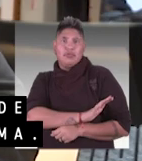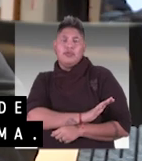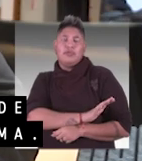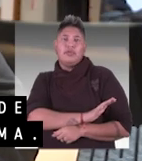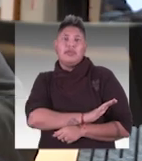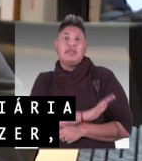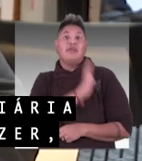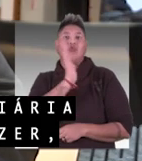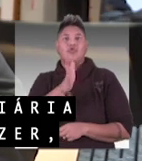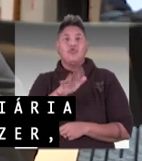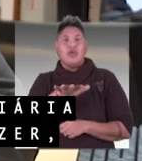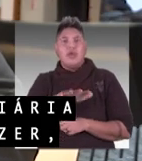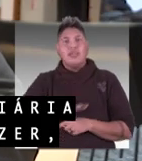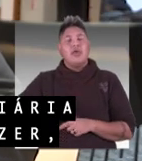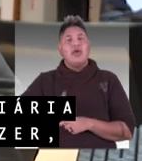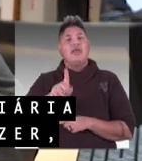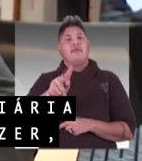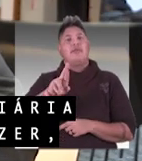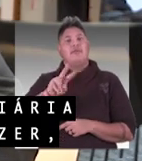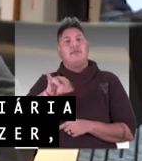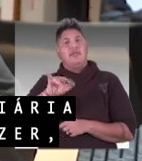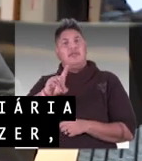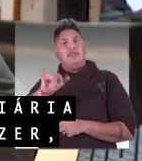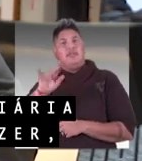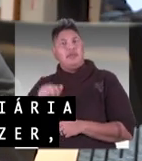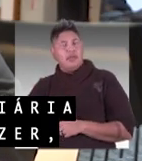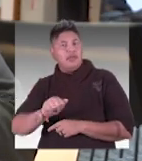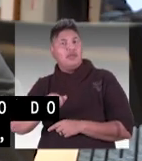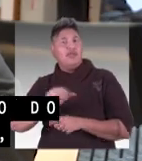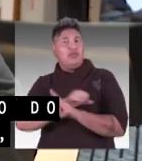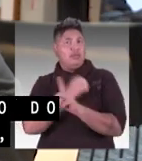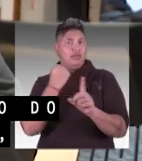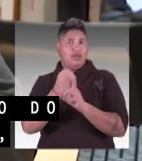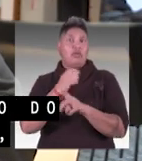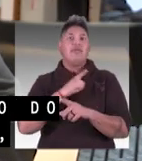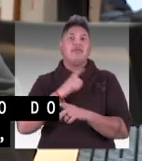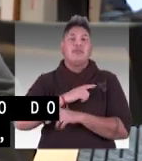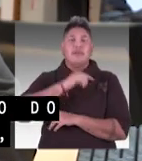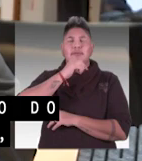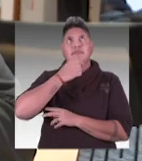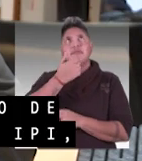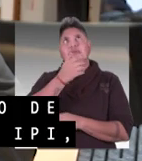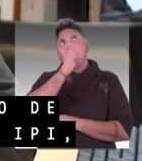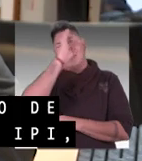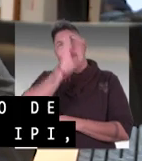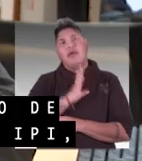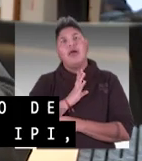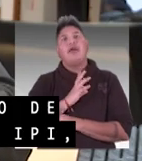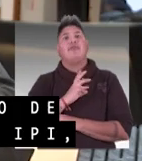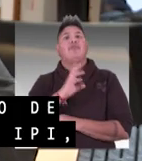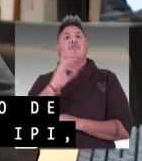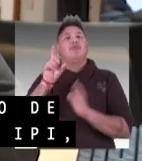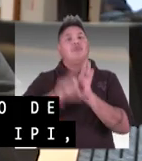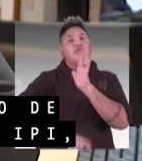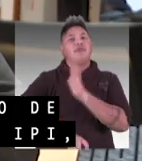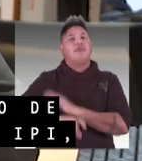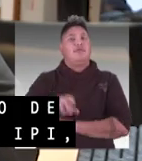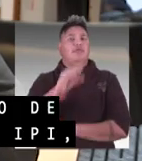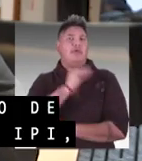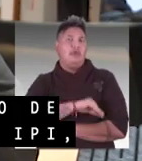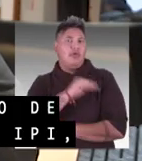estigma. Já na área previdenciária, na social, por assim dizer, a gente teria isenção de imposto de renda, por exemplo. Isenção de